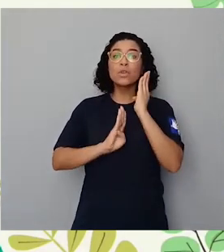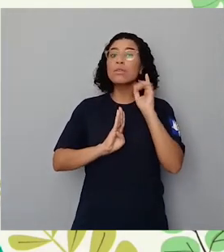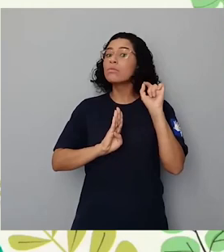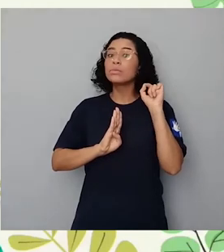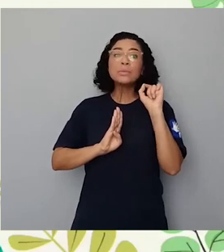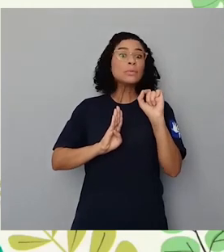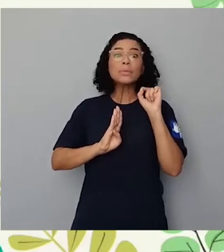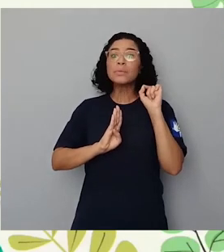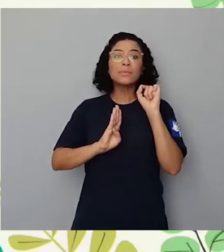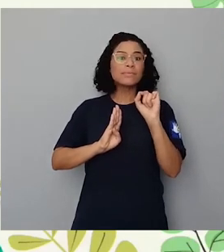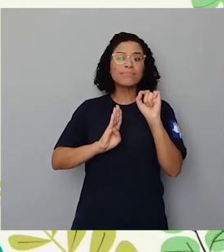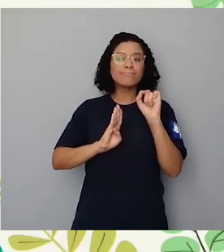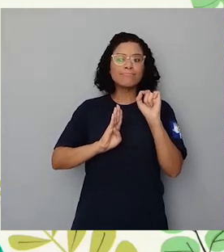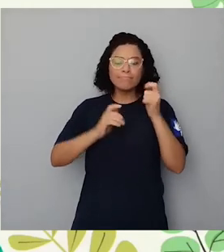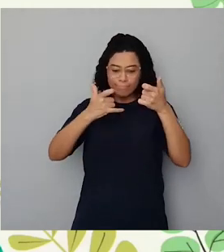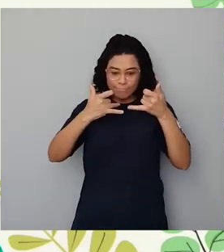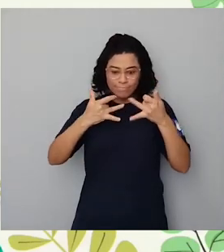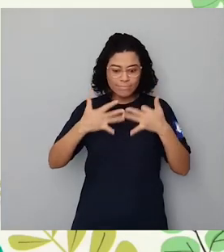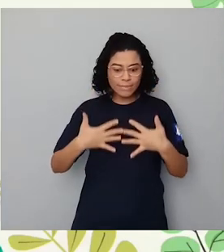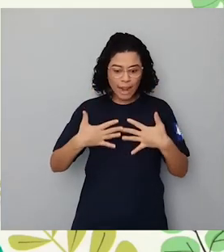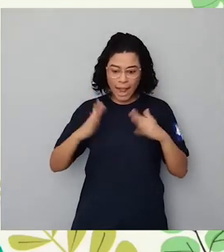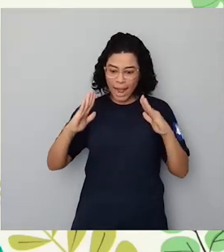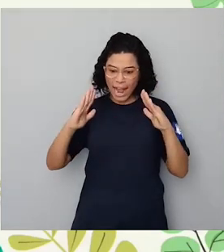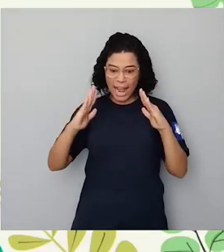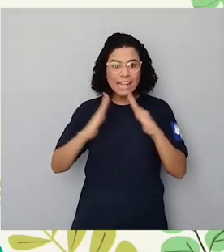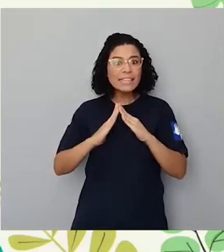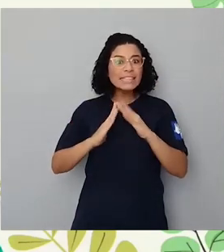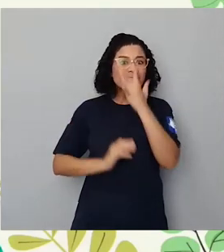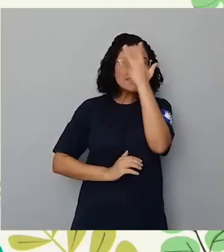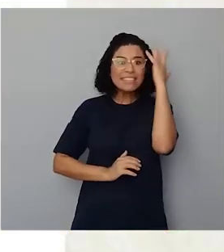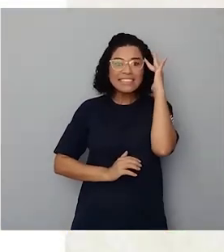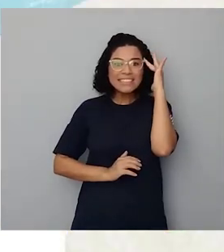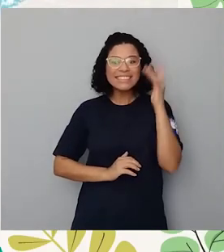de repente, que não falei em casa de gente.